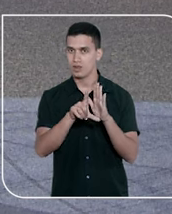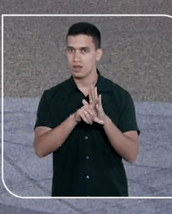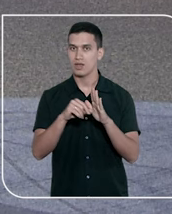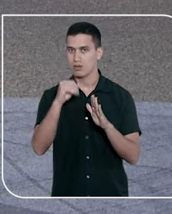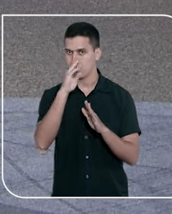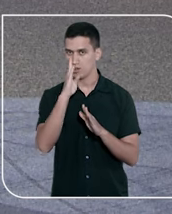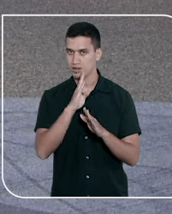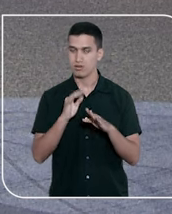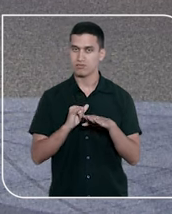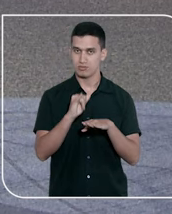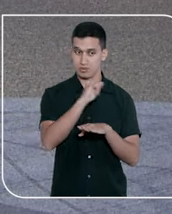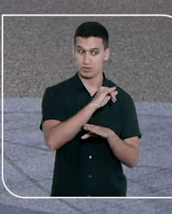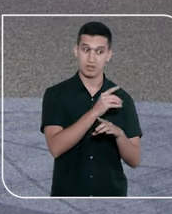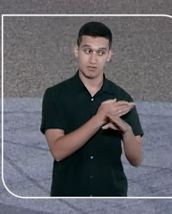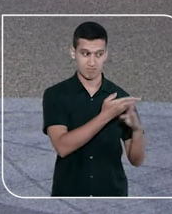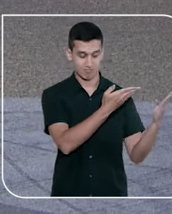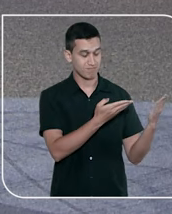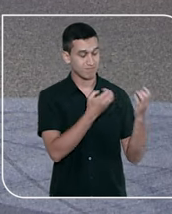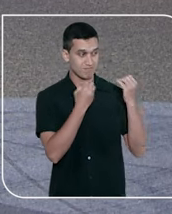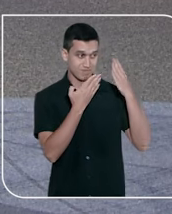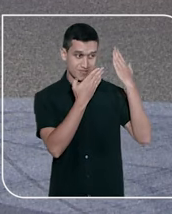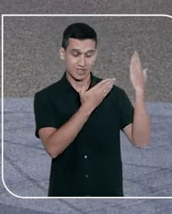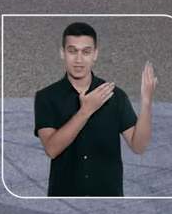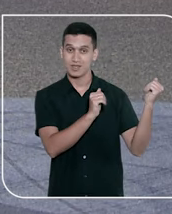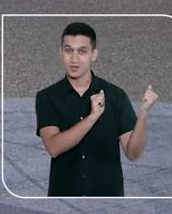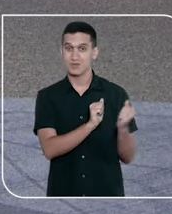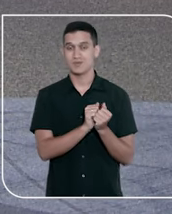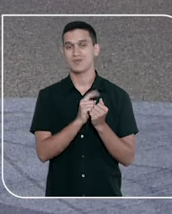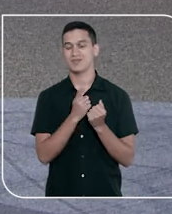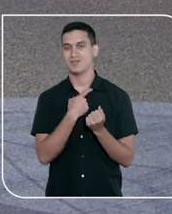Ricardo Bernardi, muitíssimo obrigada por aceitar o nosso convite.